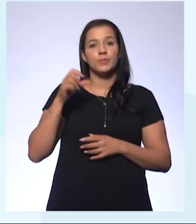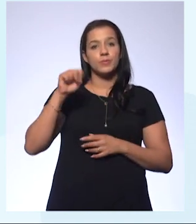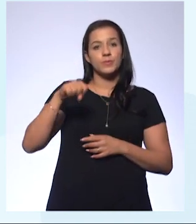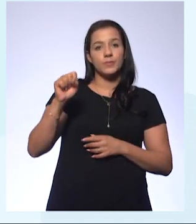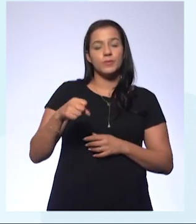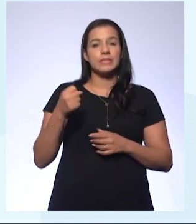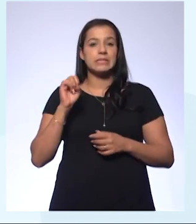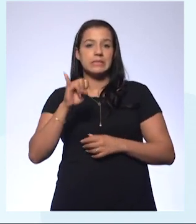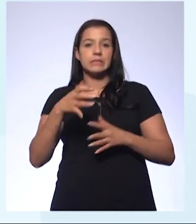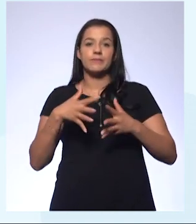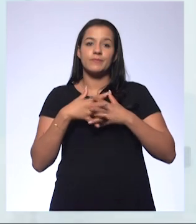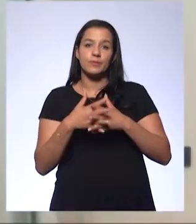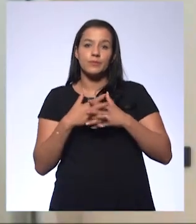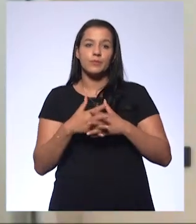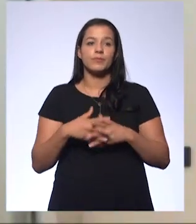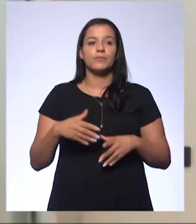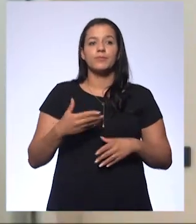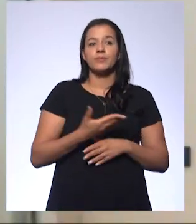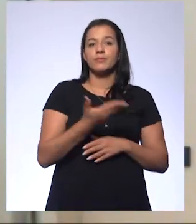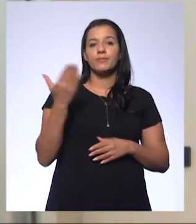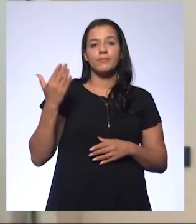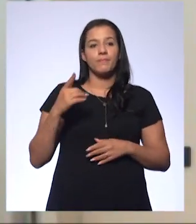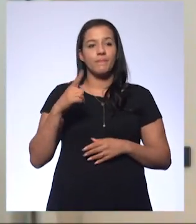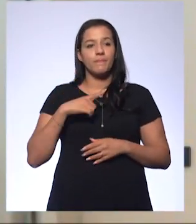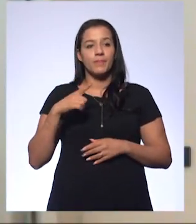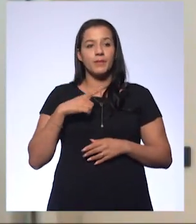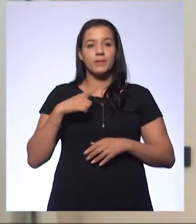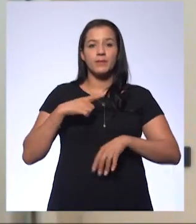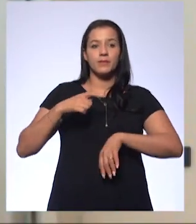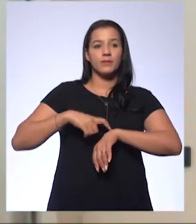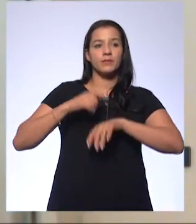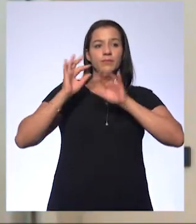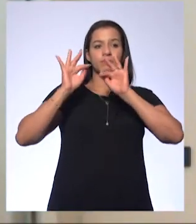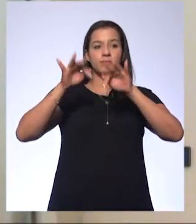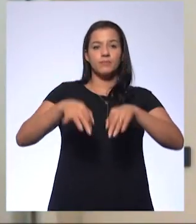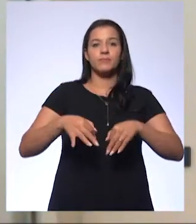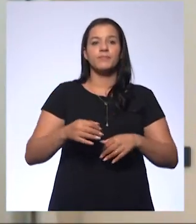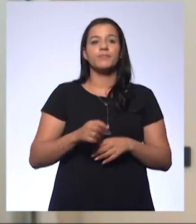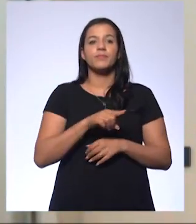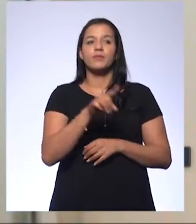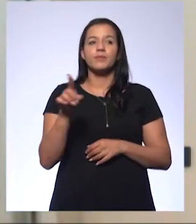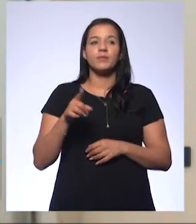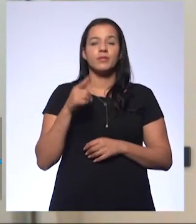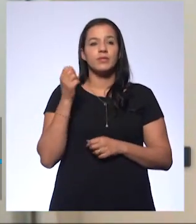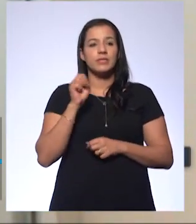Pode passar, por favor?